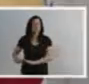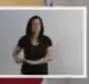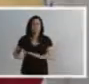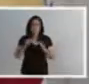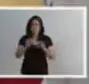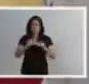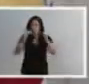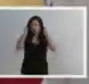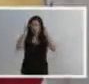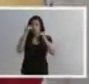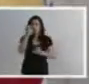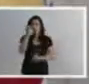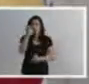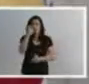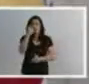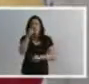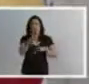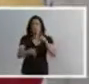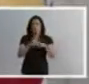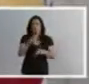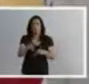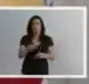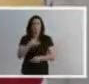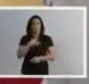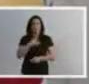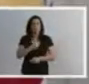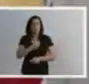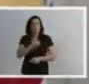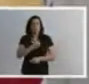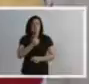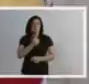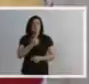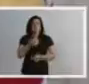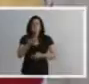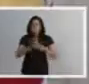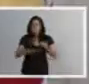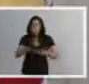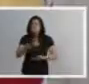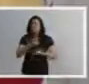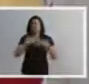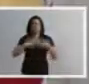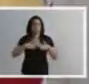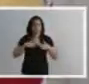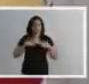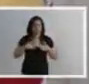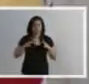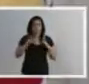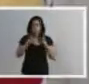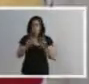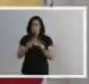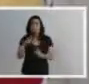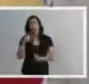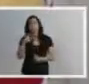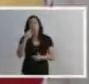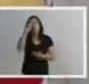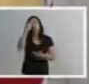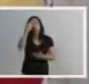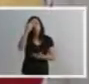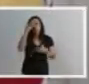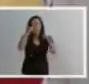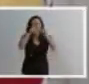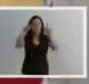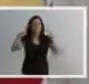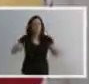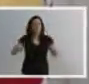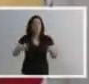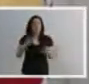do interesse público do desejo de conviver de forma harmoniosa casar com todos os vereadores agradeceram os servidores desta